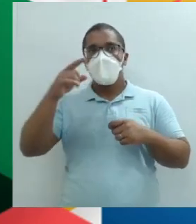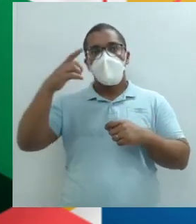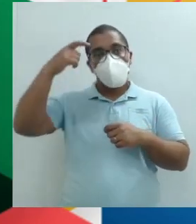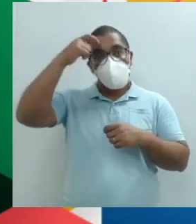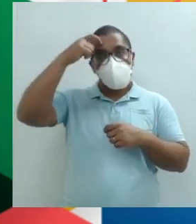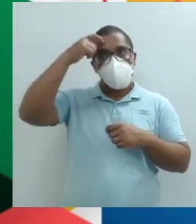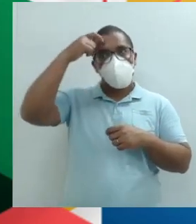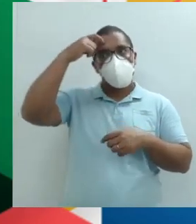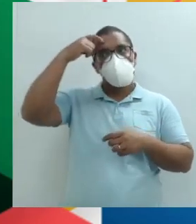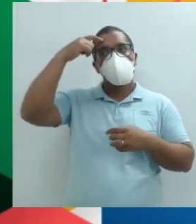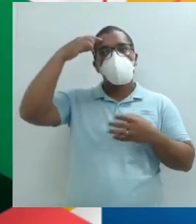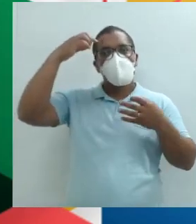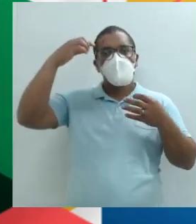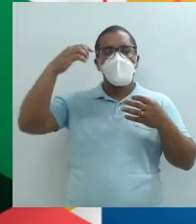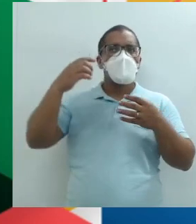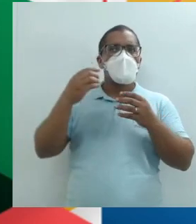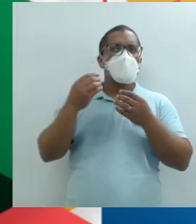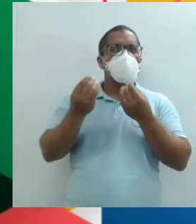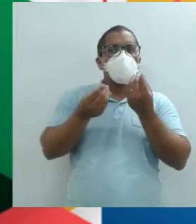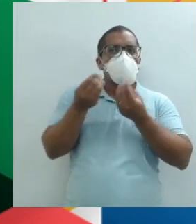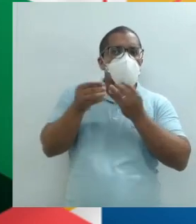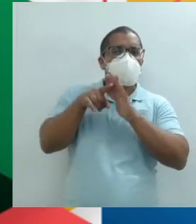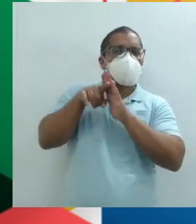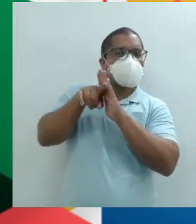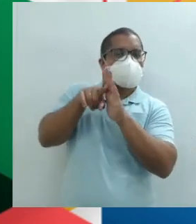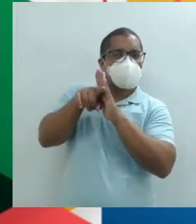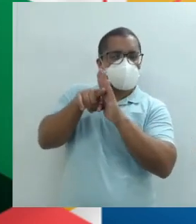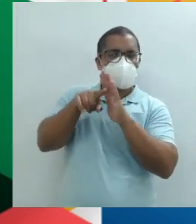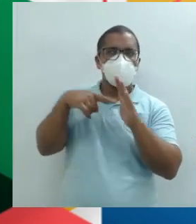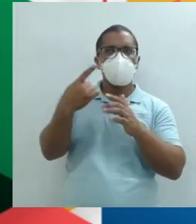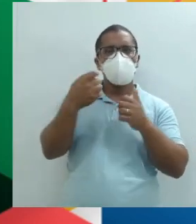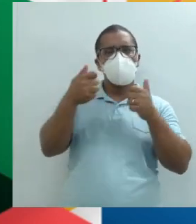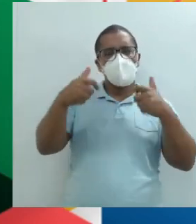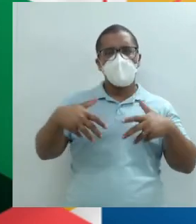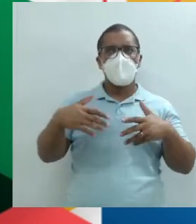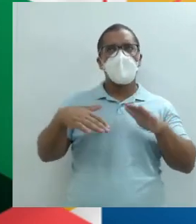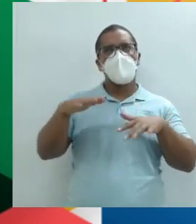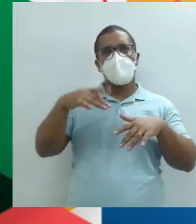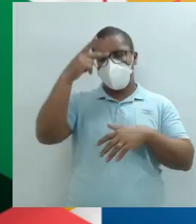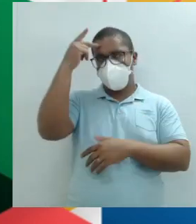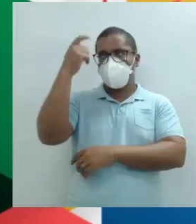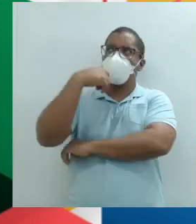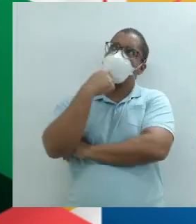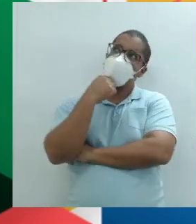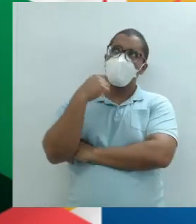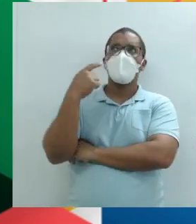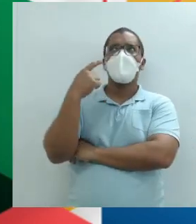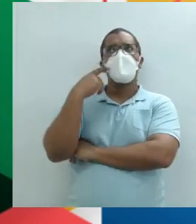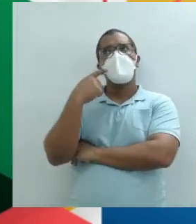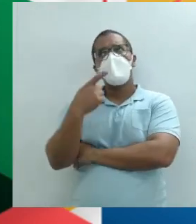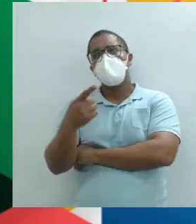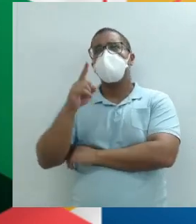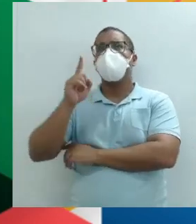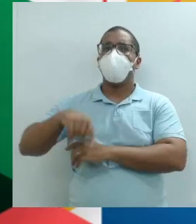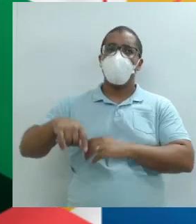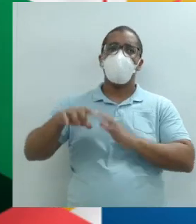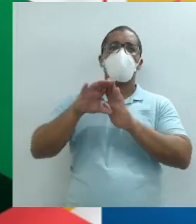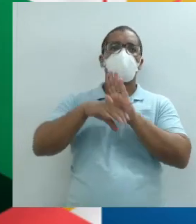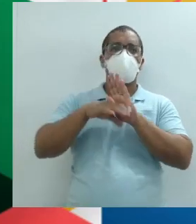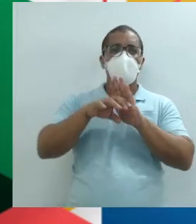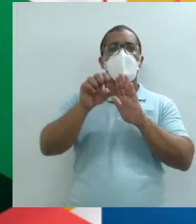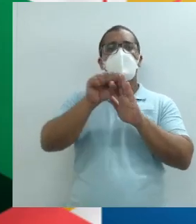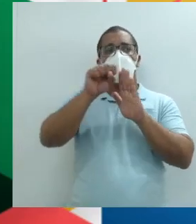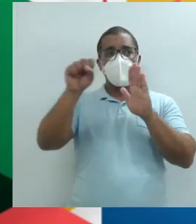Pensamento crítico, né? Porque quando a gente fala disso, às vezes as pessoas pensam assim, estão falando de competências do